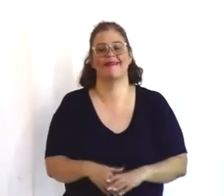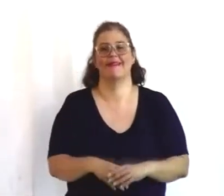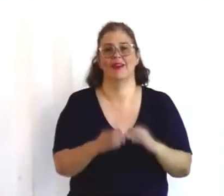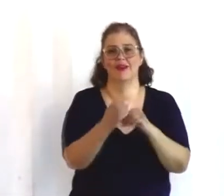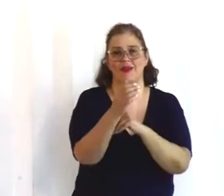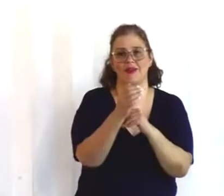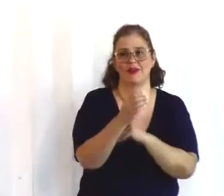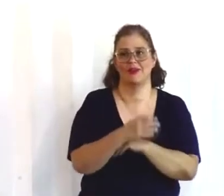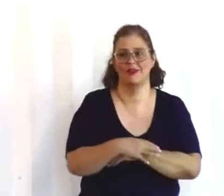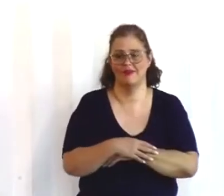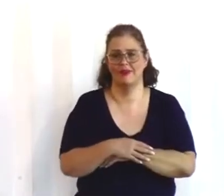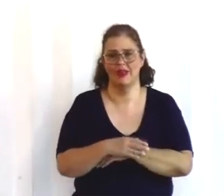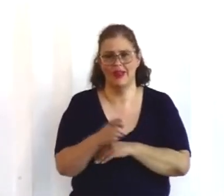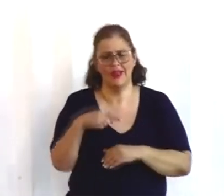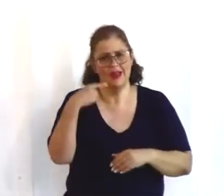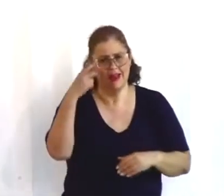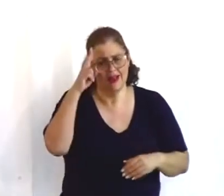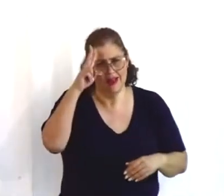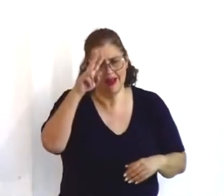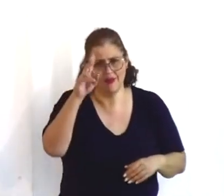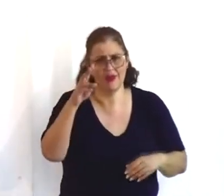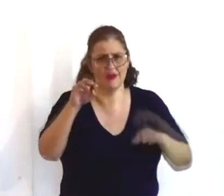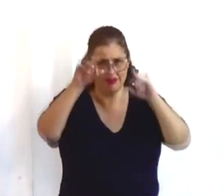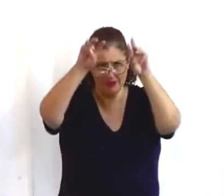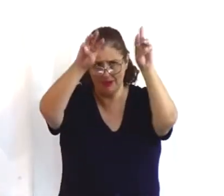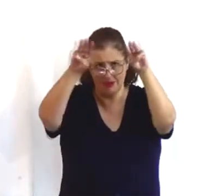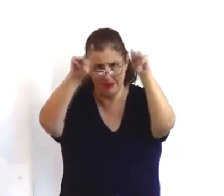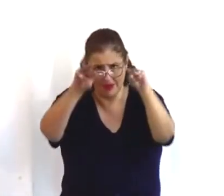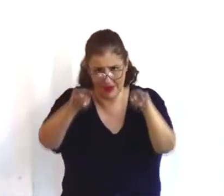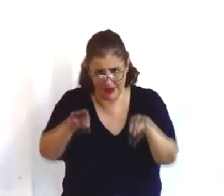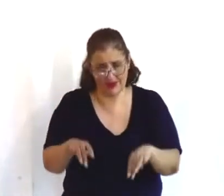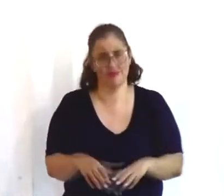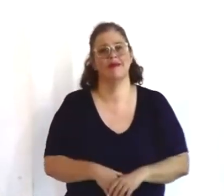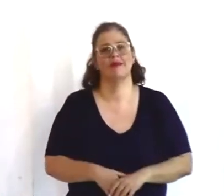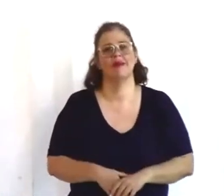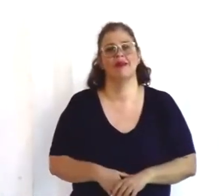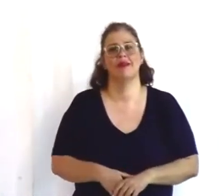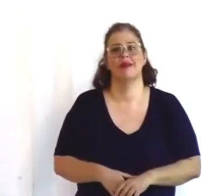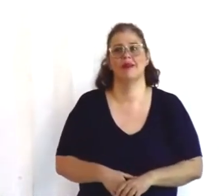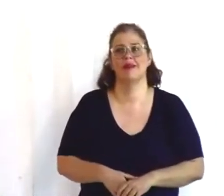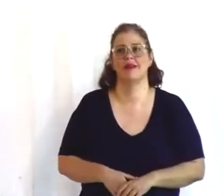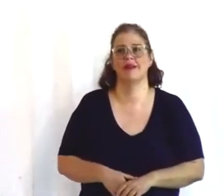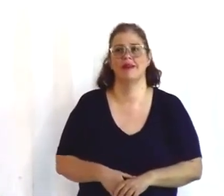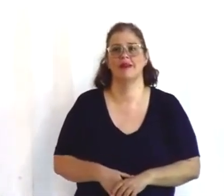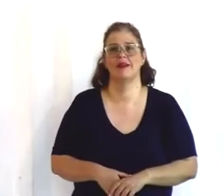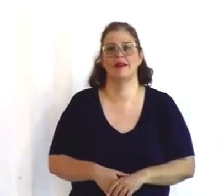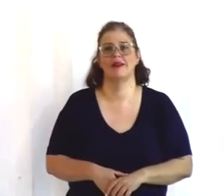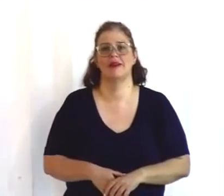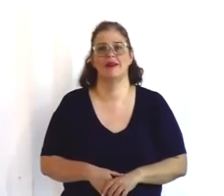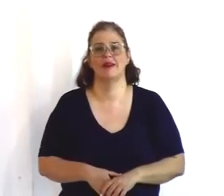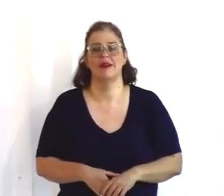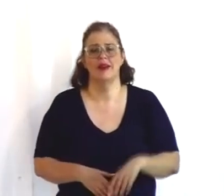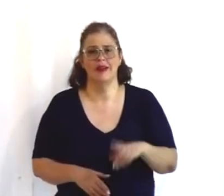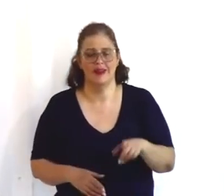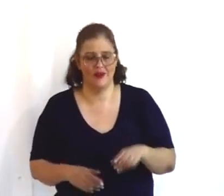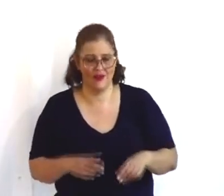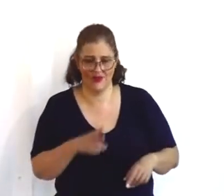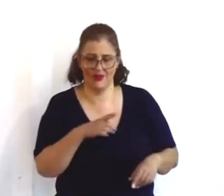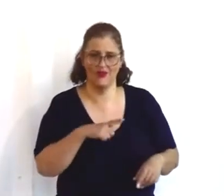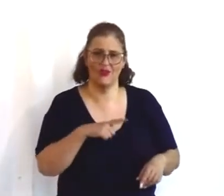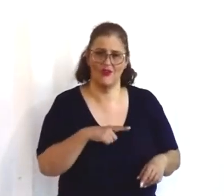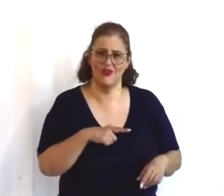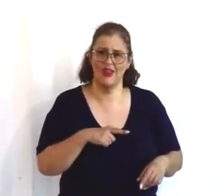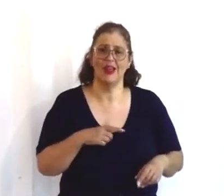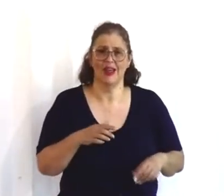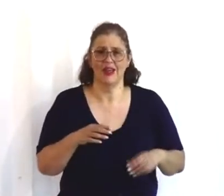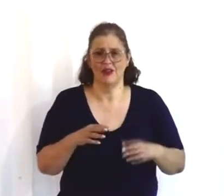multiplica pães e peixes, no dia seguinte a multidão vai atrás de Jesus, e Jesus então diz: vocês vieram atrás de mim porque ontem eu dei pão, mas vocês deveriam me pedir um